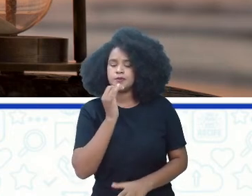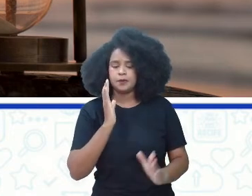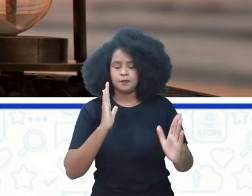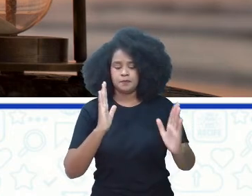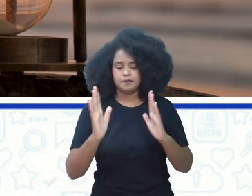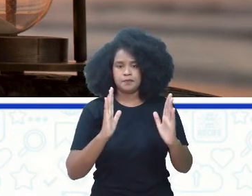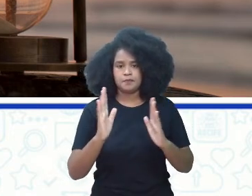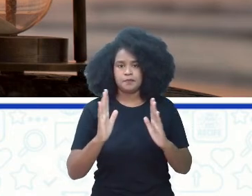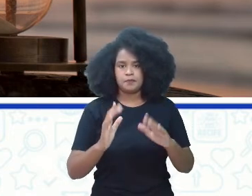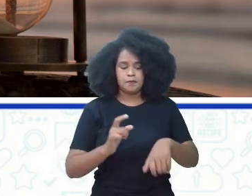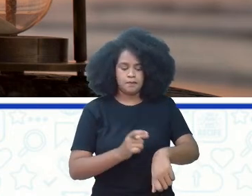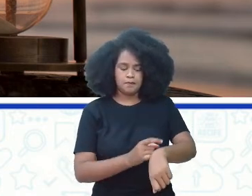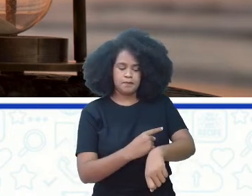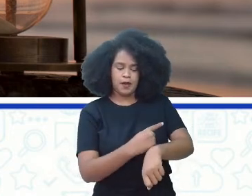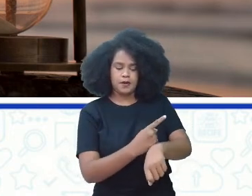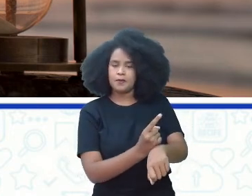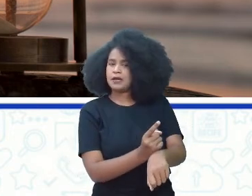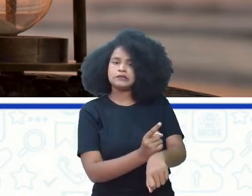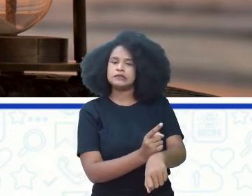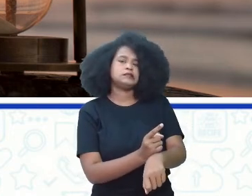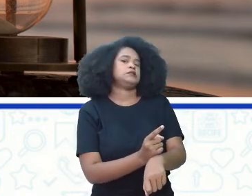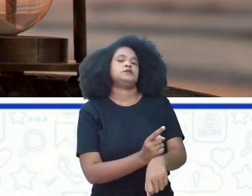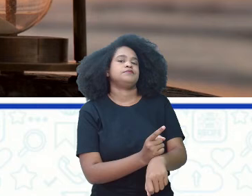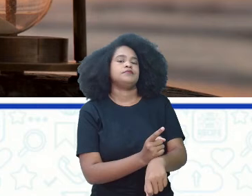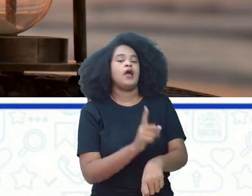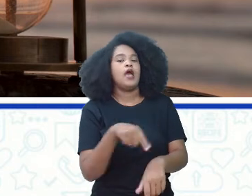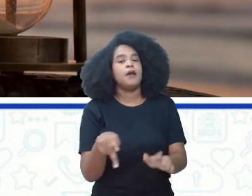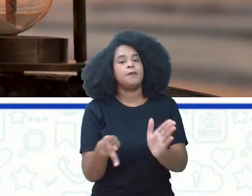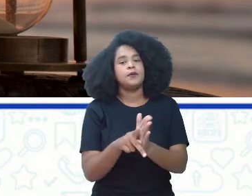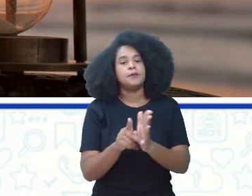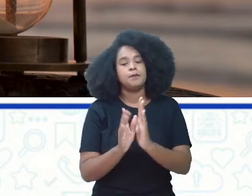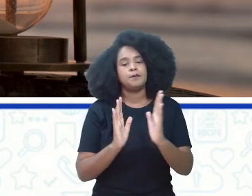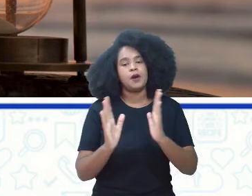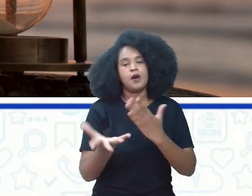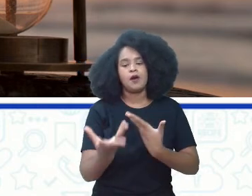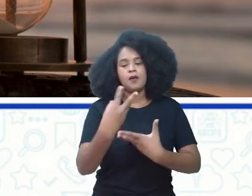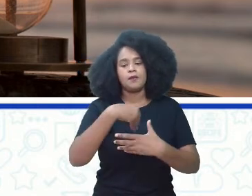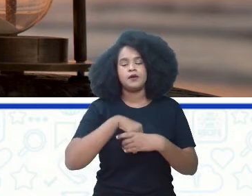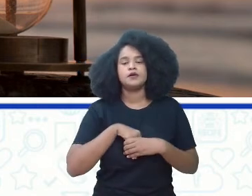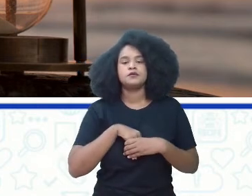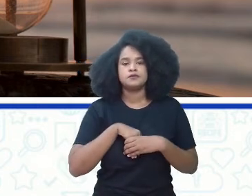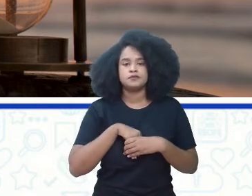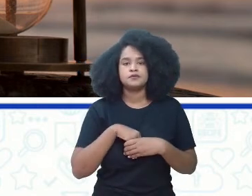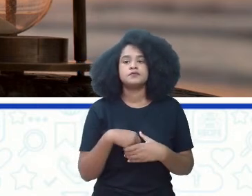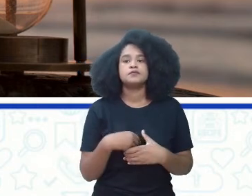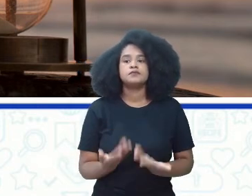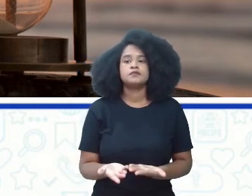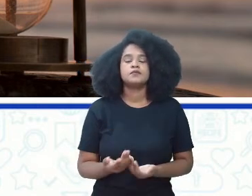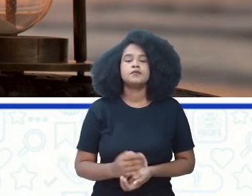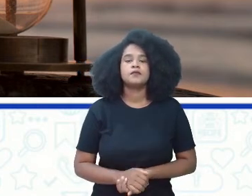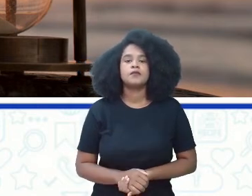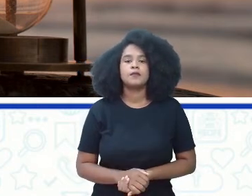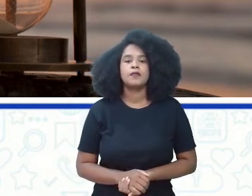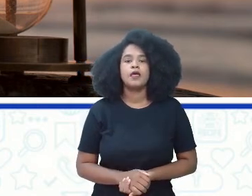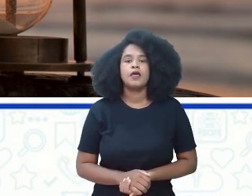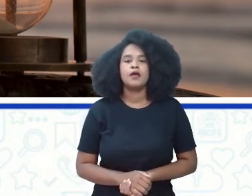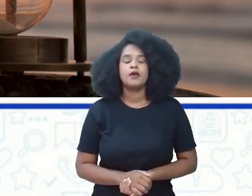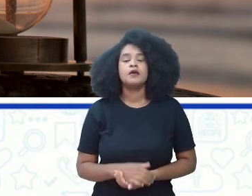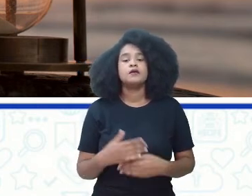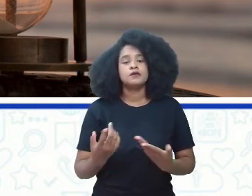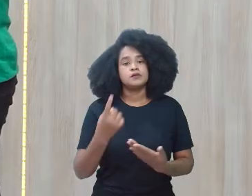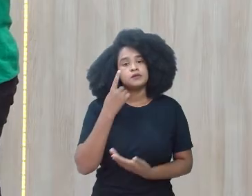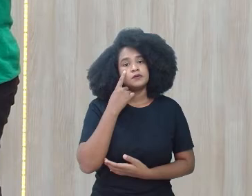tempo propriamente dito, cuja passagem alheia à nossa vontade.